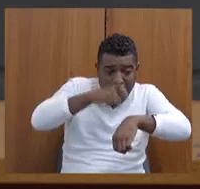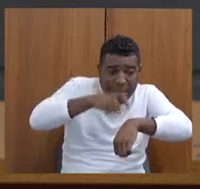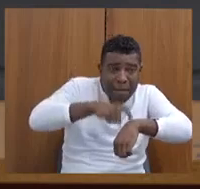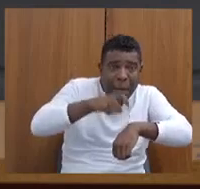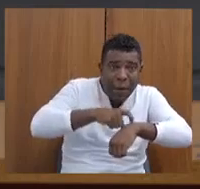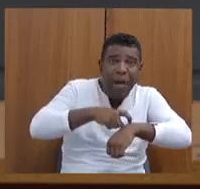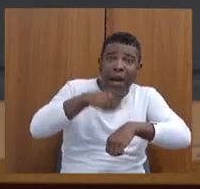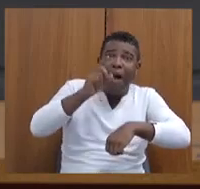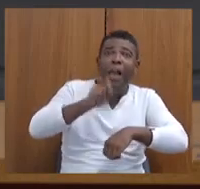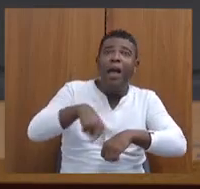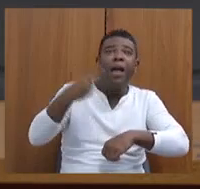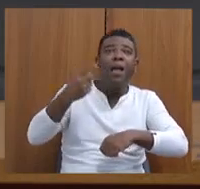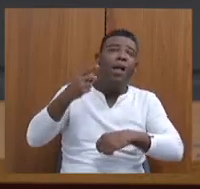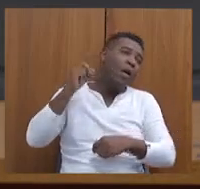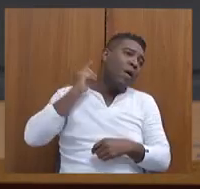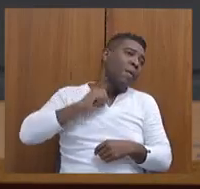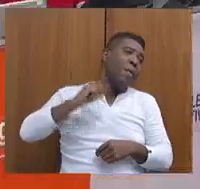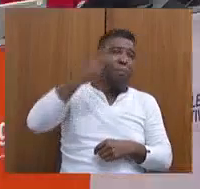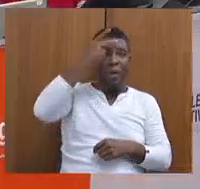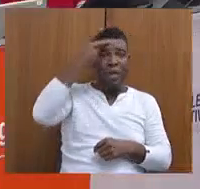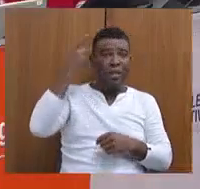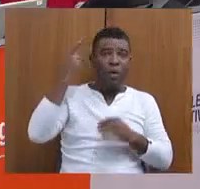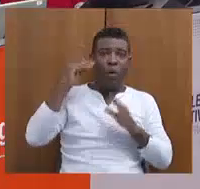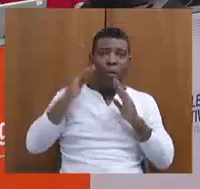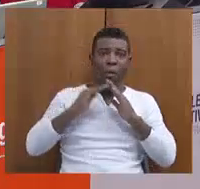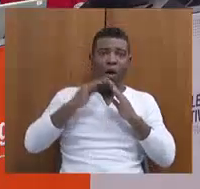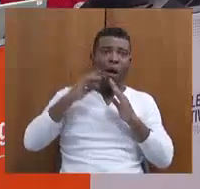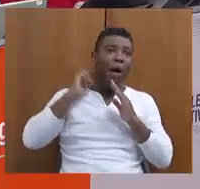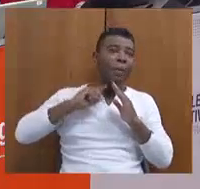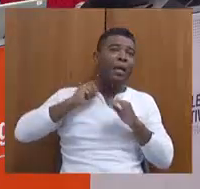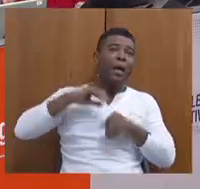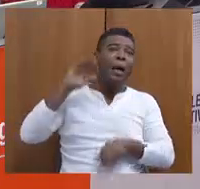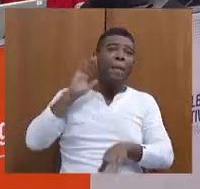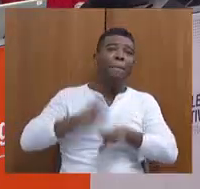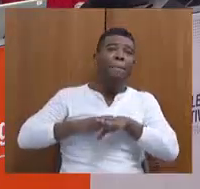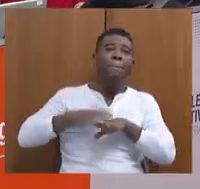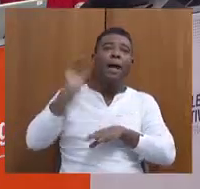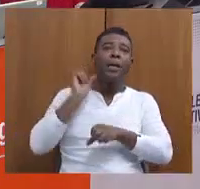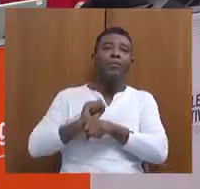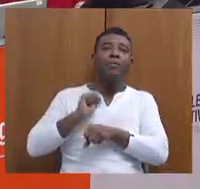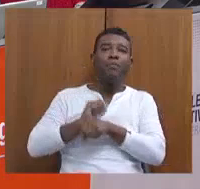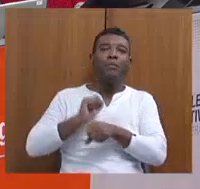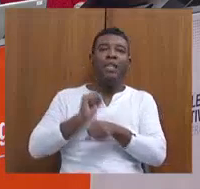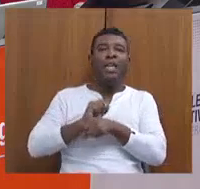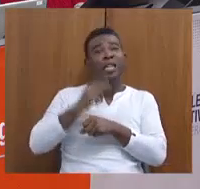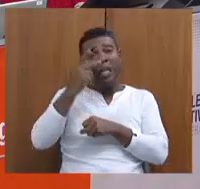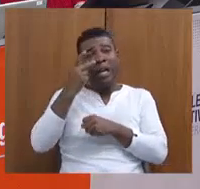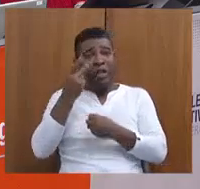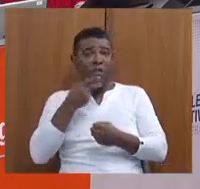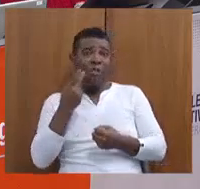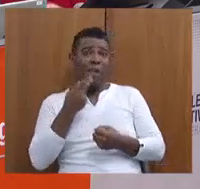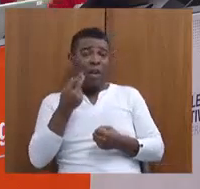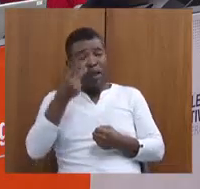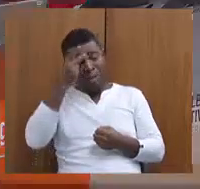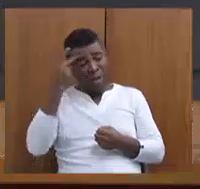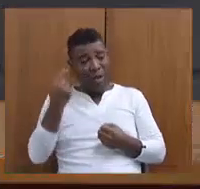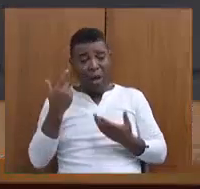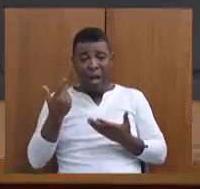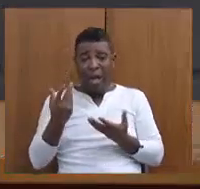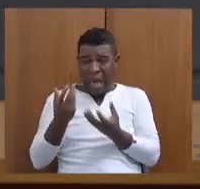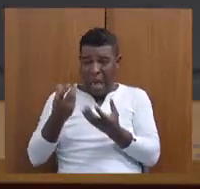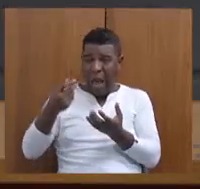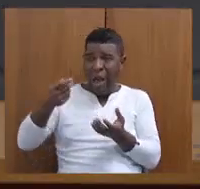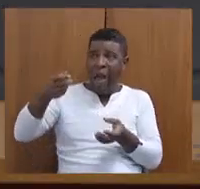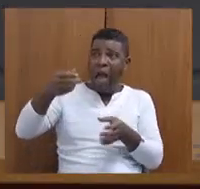o mineiro talvez mais espera eu costumo dizer que ninguém quer esmola as pessoas querem dignidade e a dignidade passa